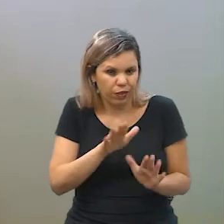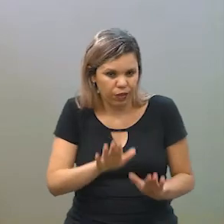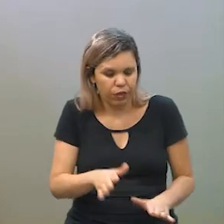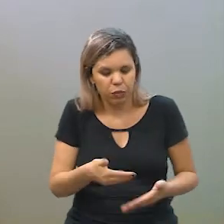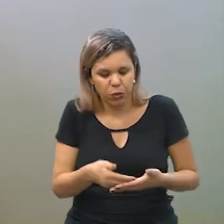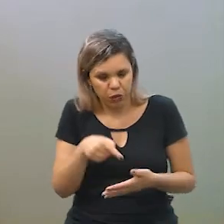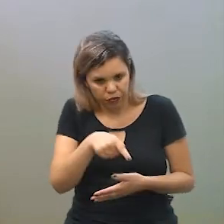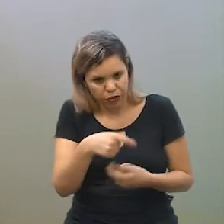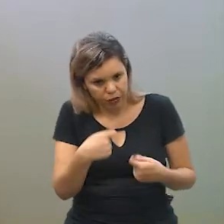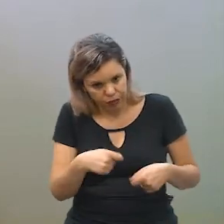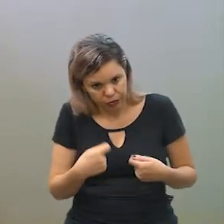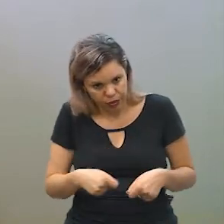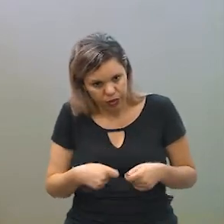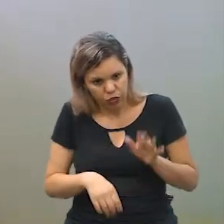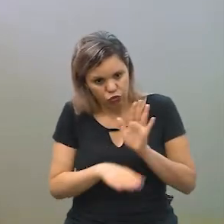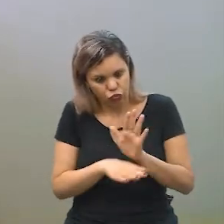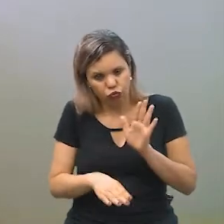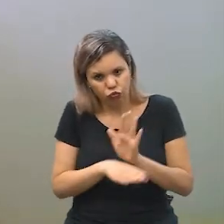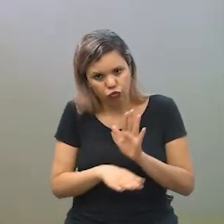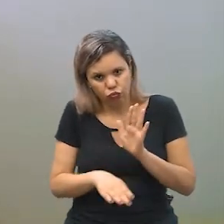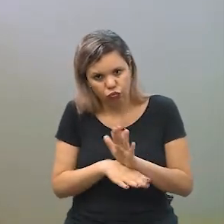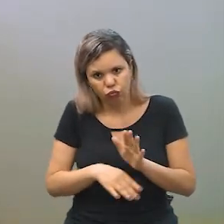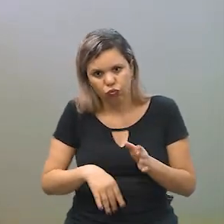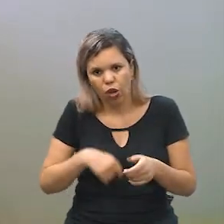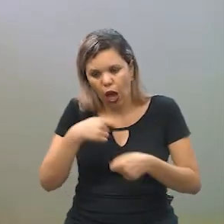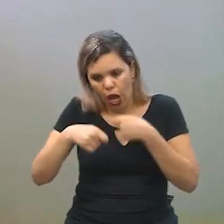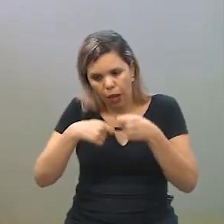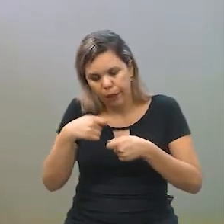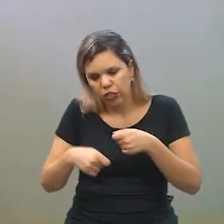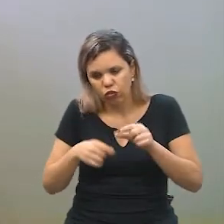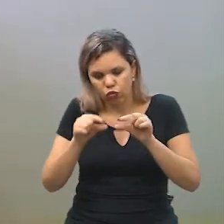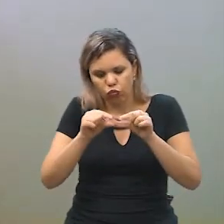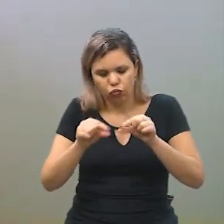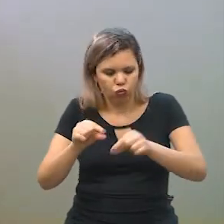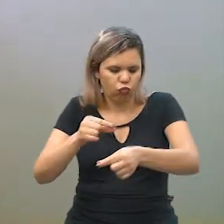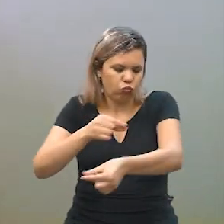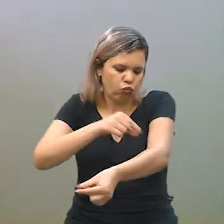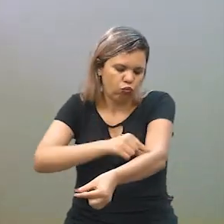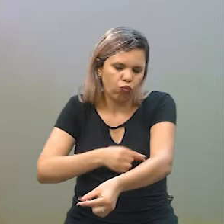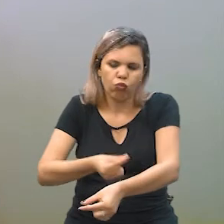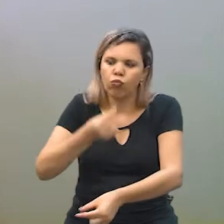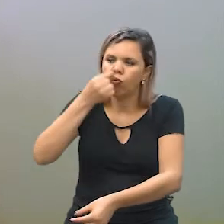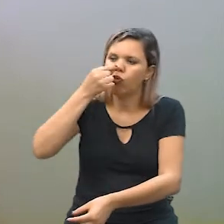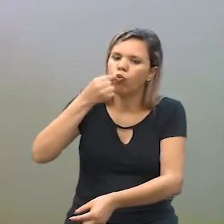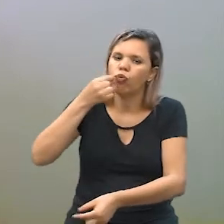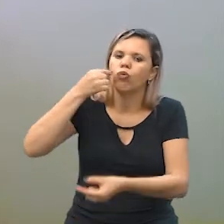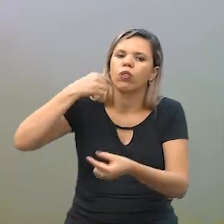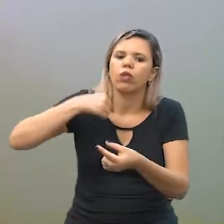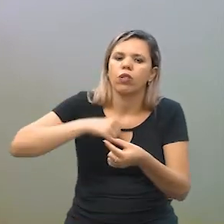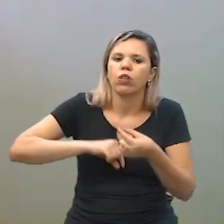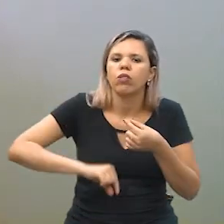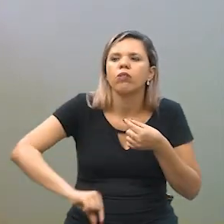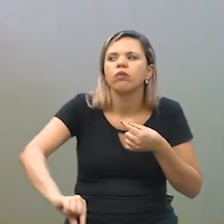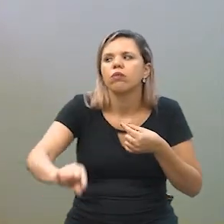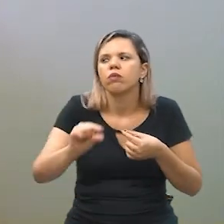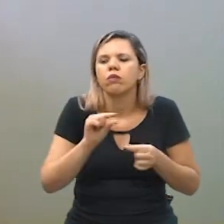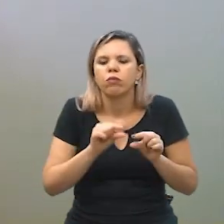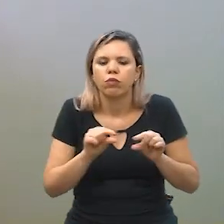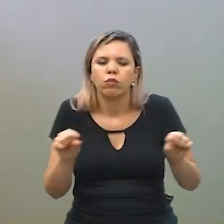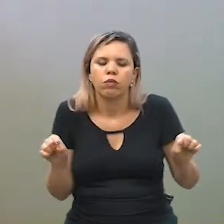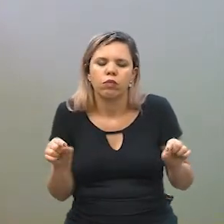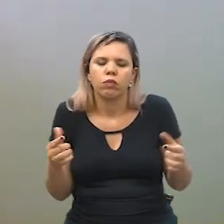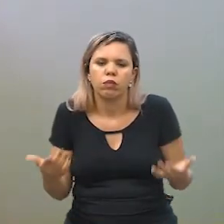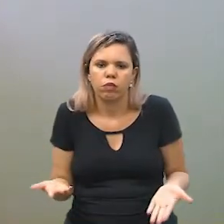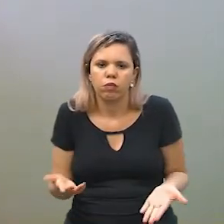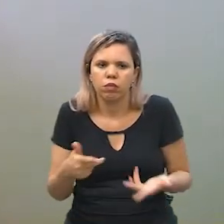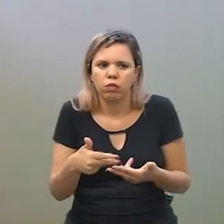esse bebê vai precisar de ajuda com alimentação através da veia, né, depois com sondinha,